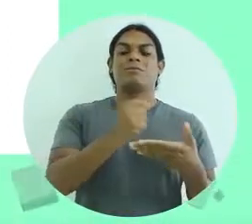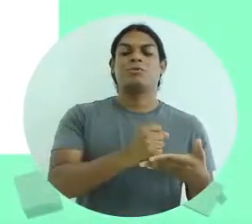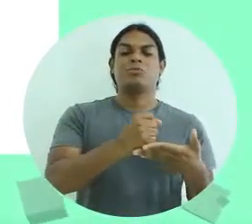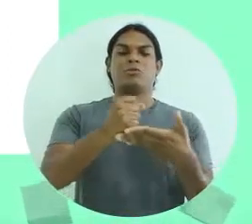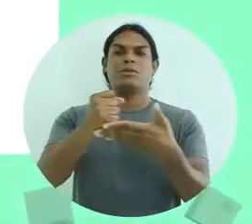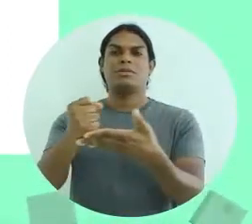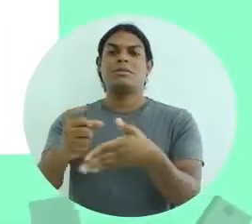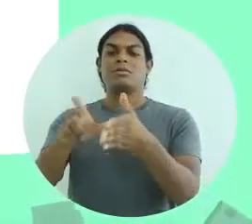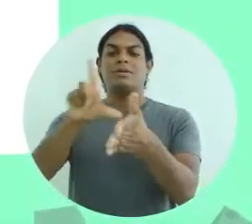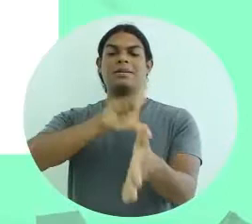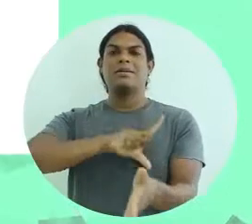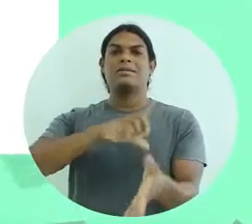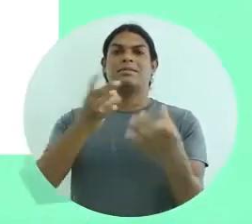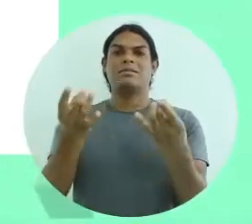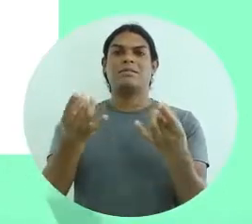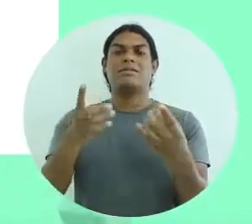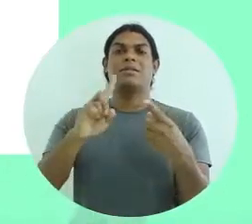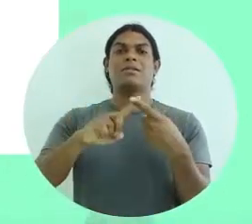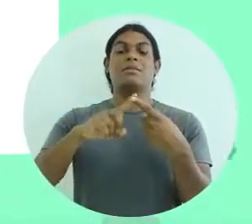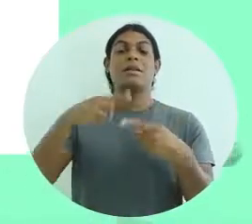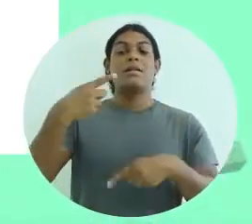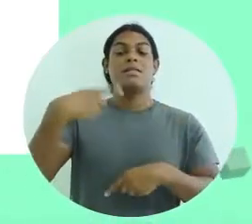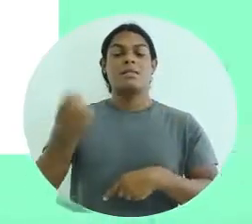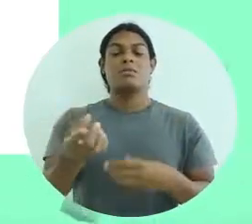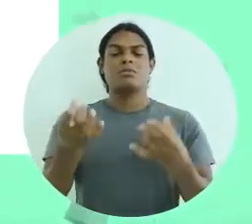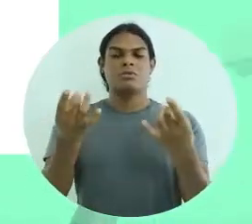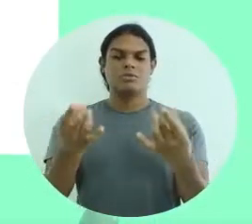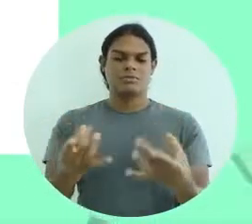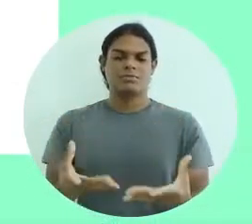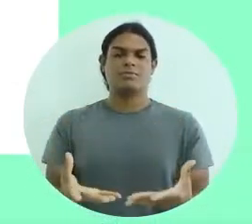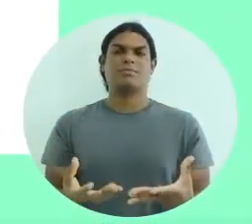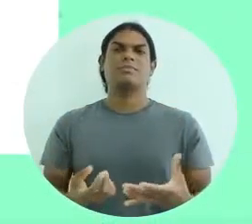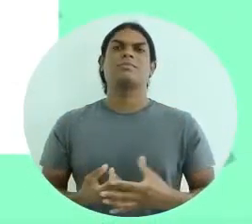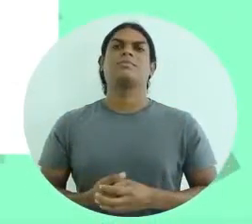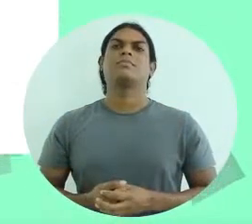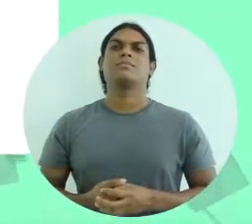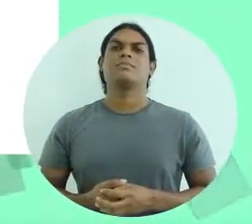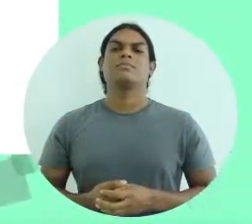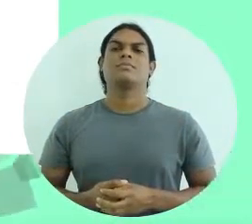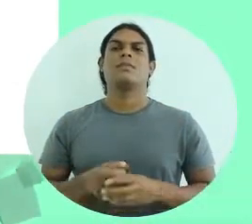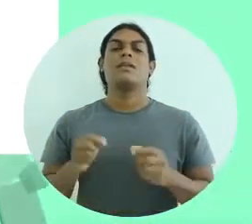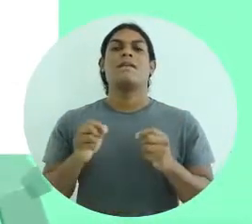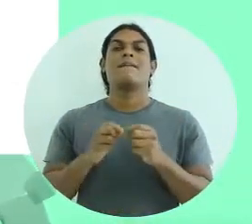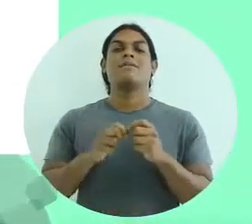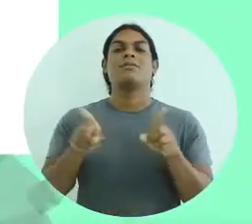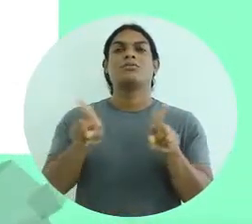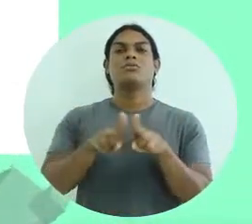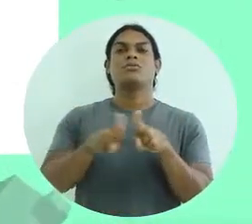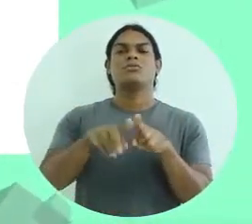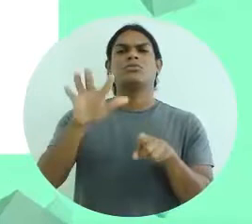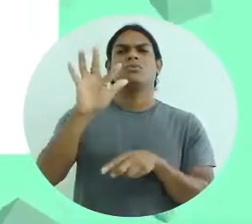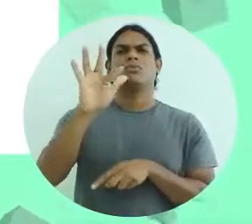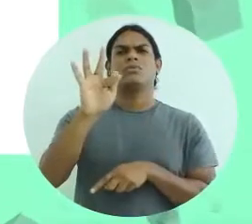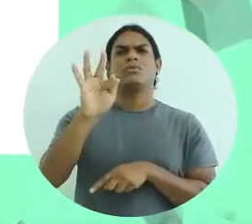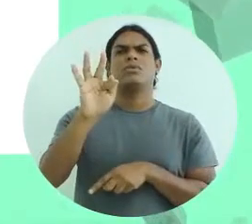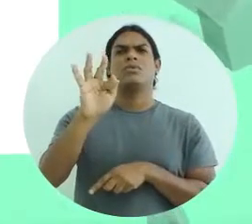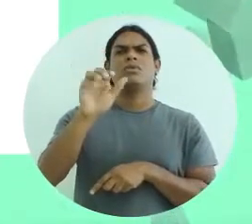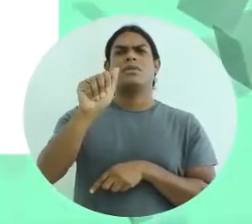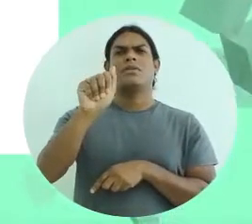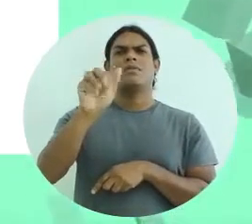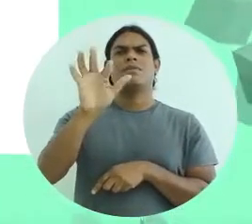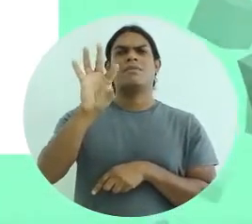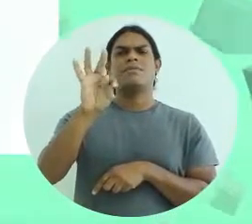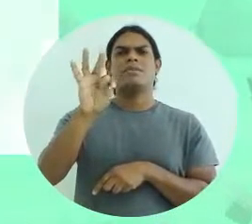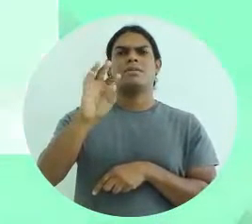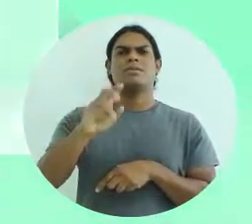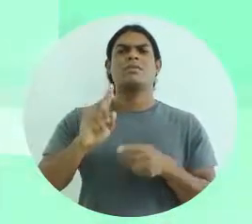também. Com os recursos obtidos através do Fundo de Amparo ao Trabalhador, o FAT, e também com recursos